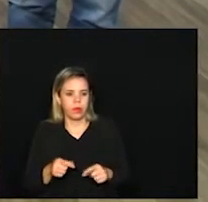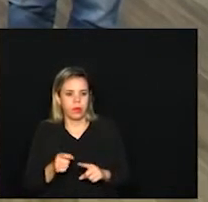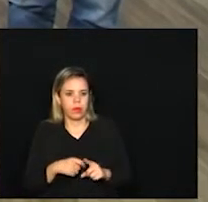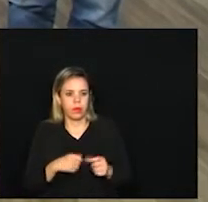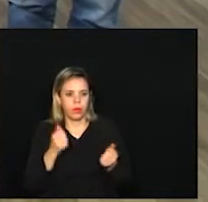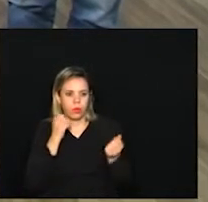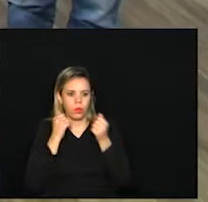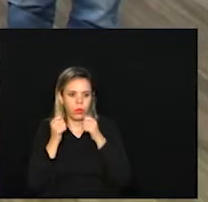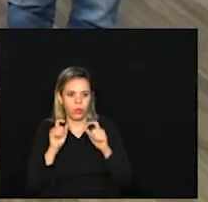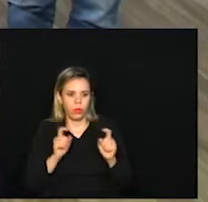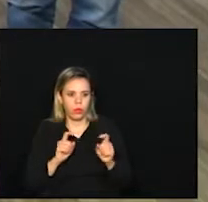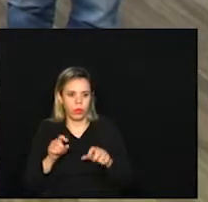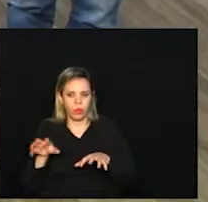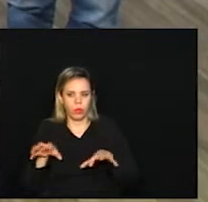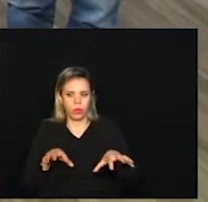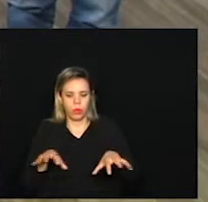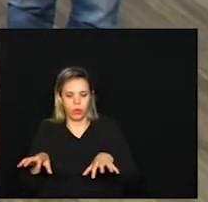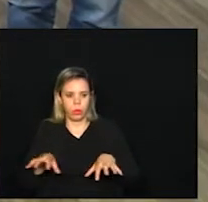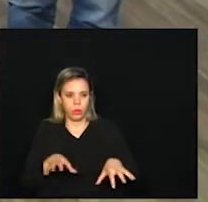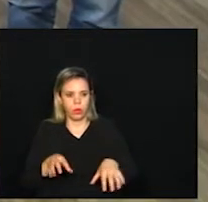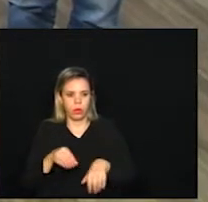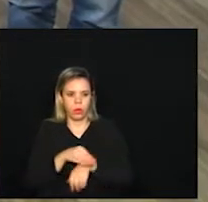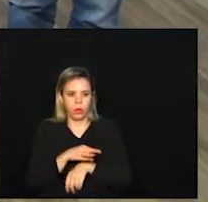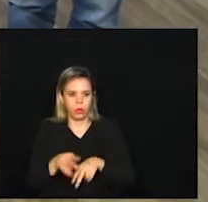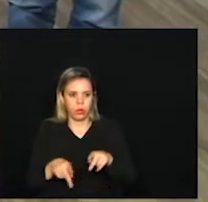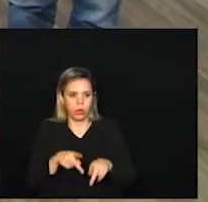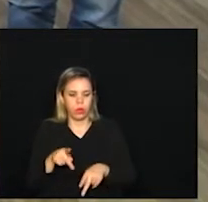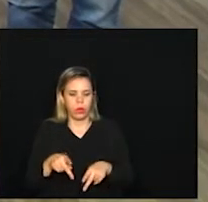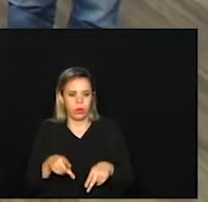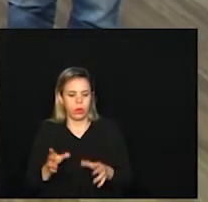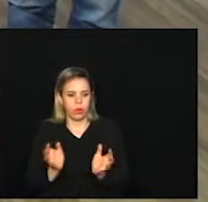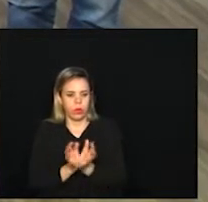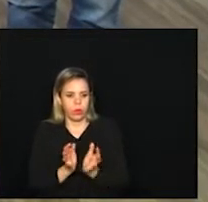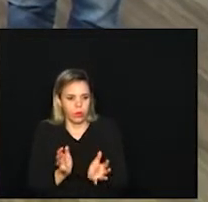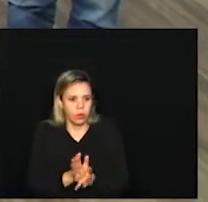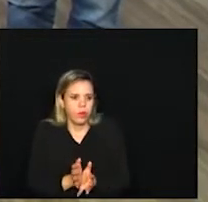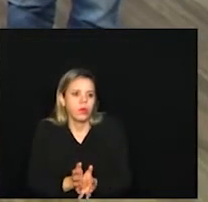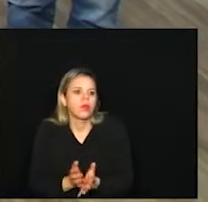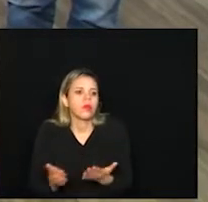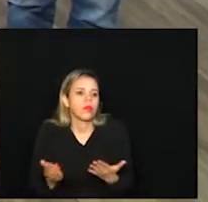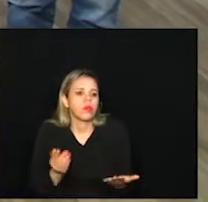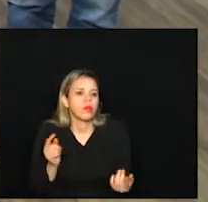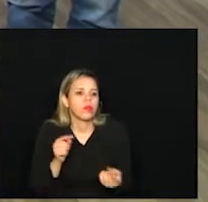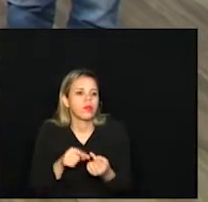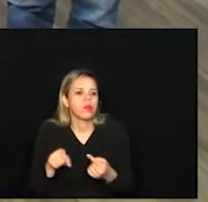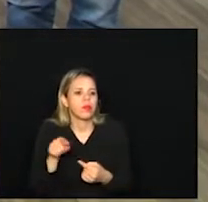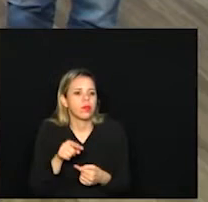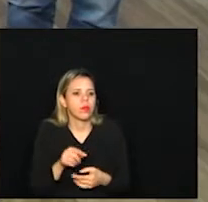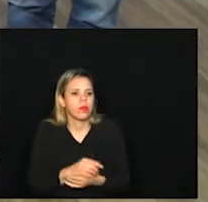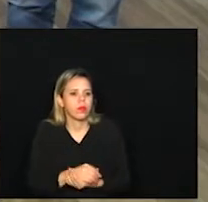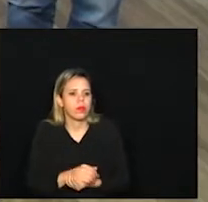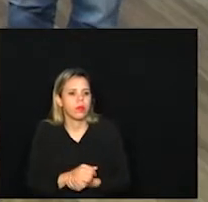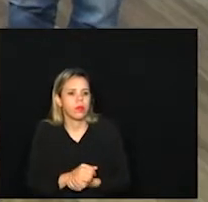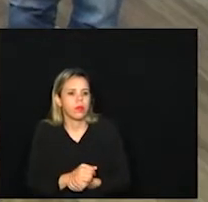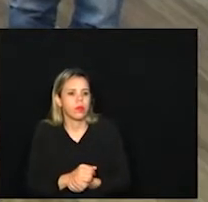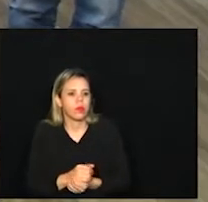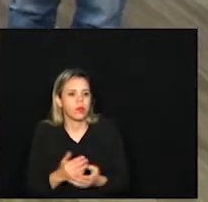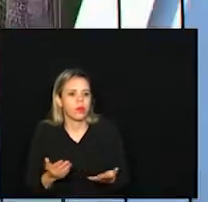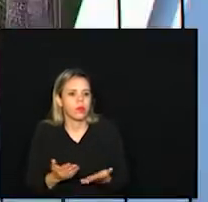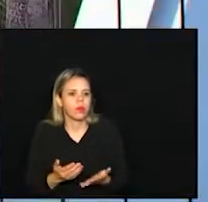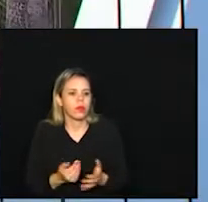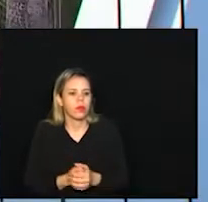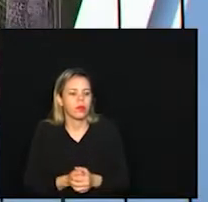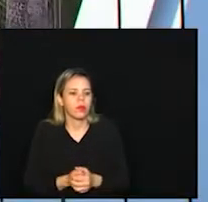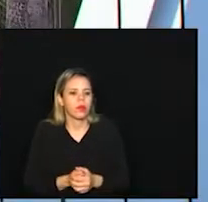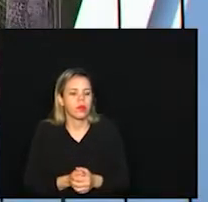Julho nessas reuniões descentralizadas para passar para os outros componentes da comissão Qual é a ideia de vocês a ideia agora